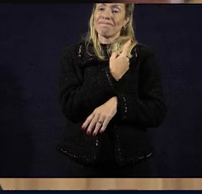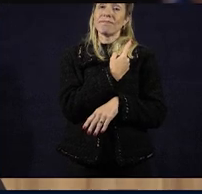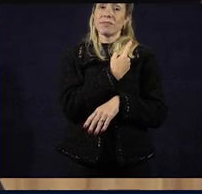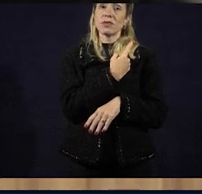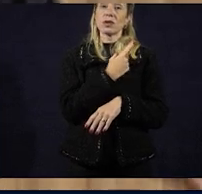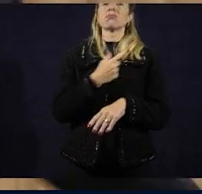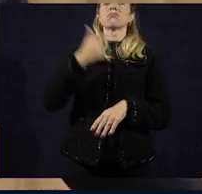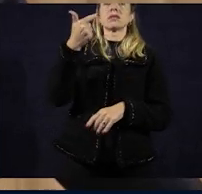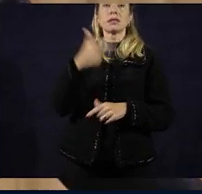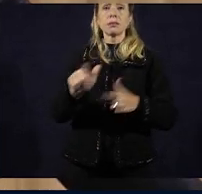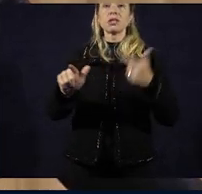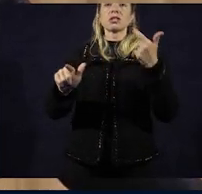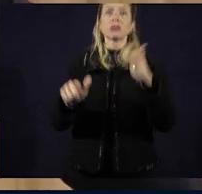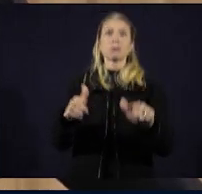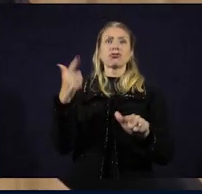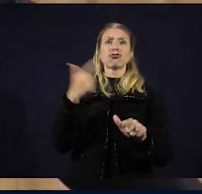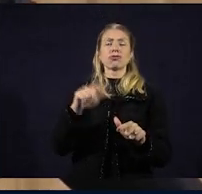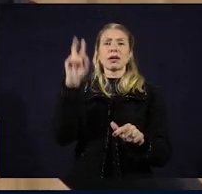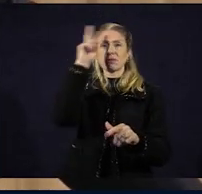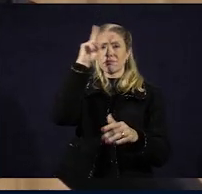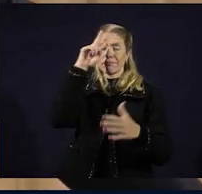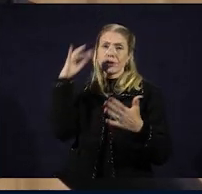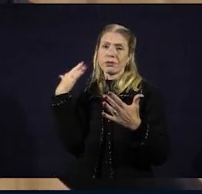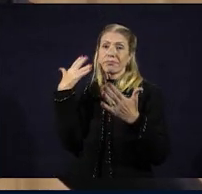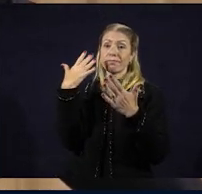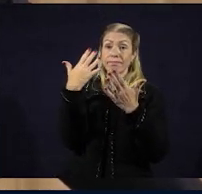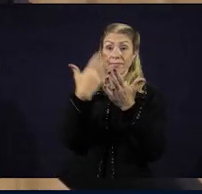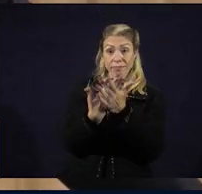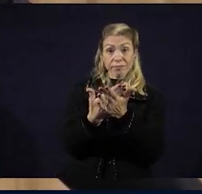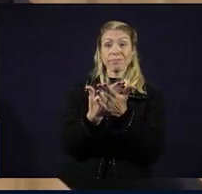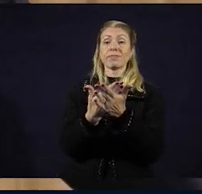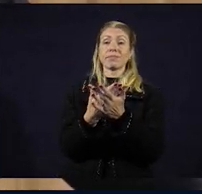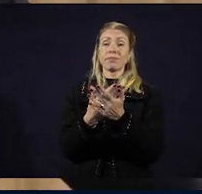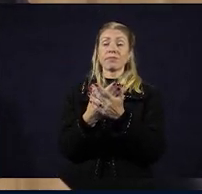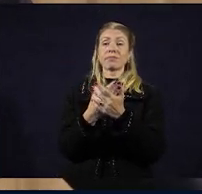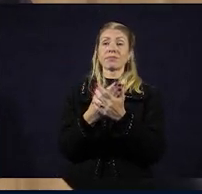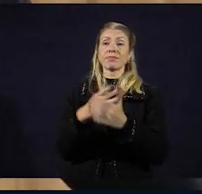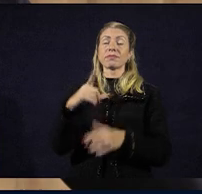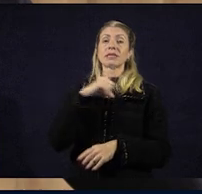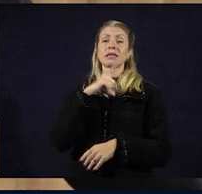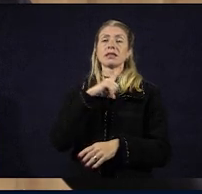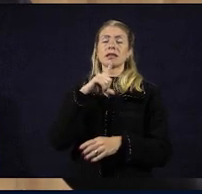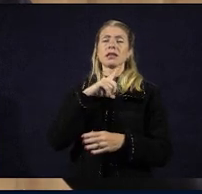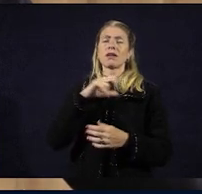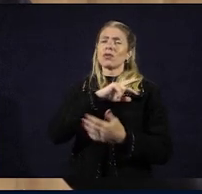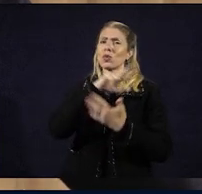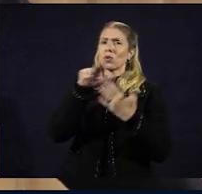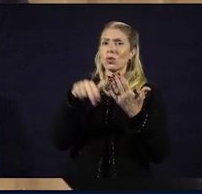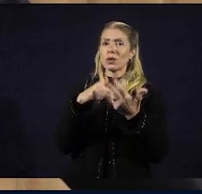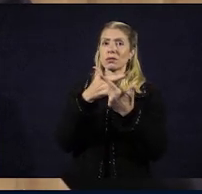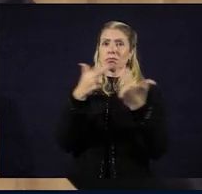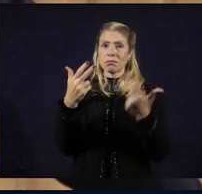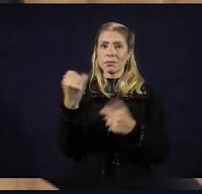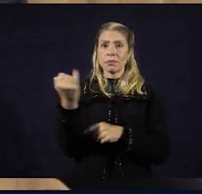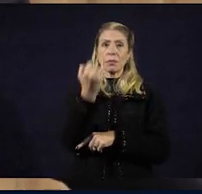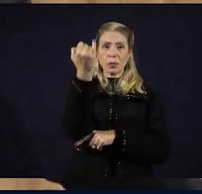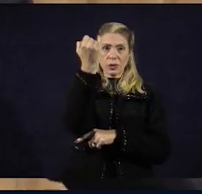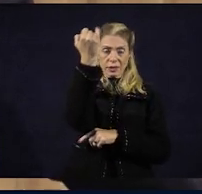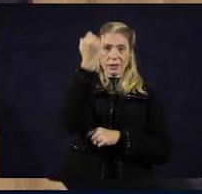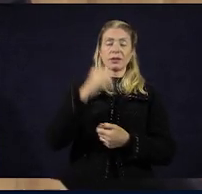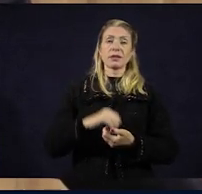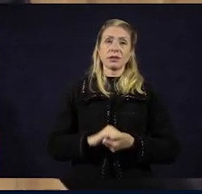então a gente tinha um histórico já bem consolidado outro ponto importante E aqui talvez